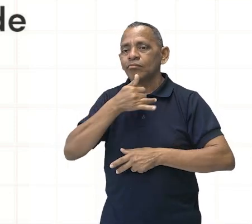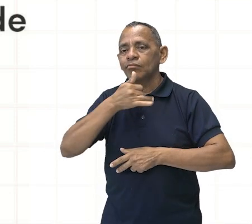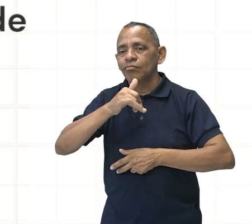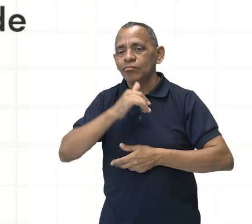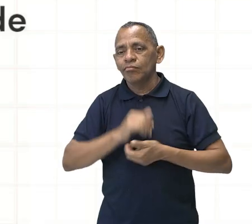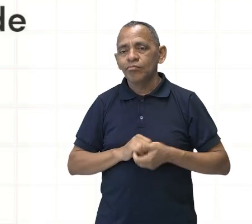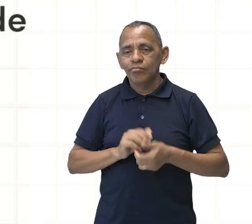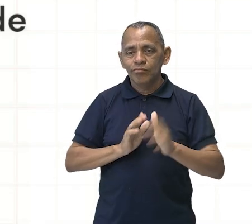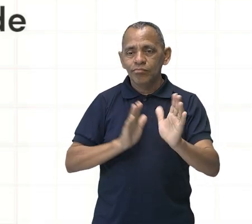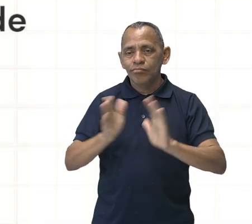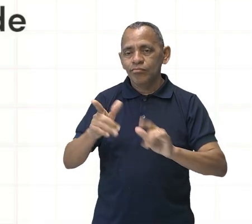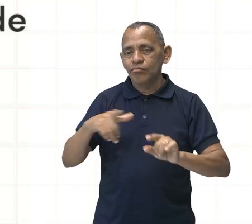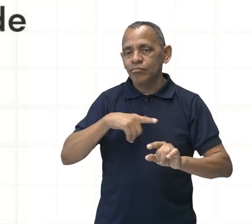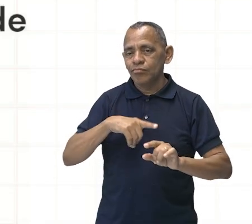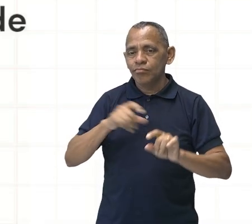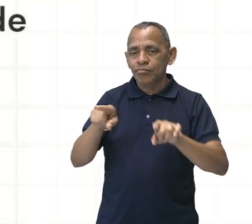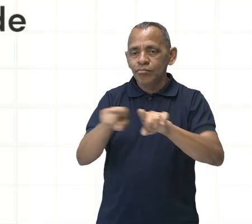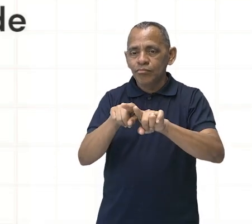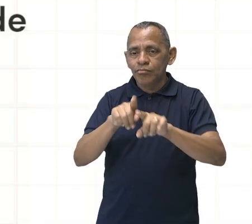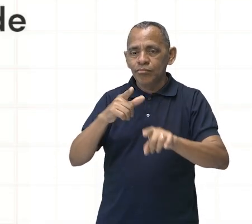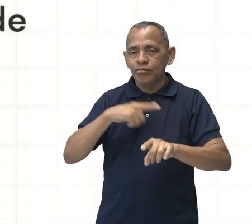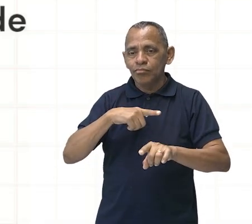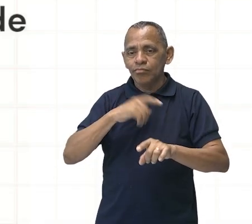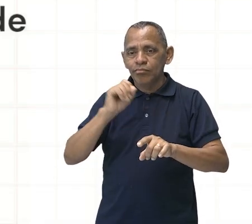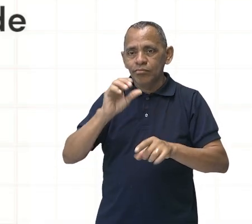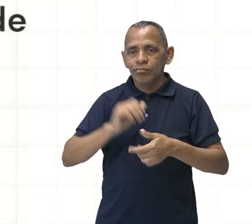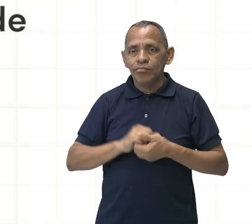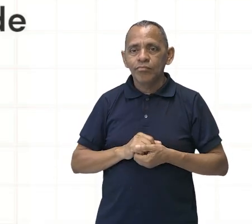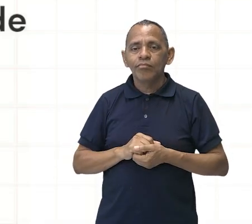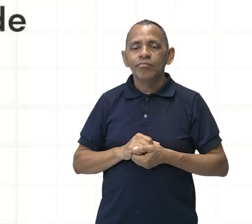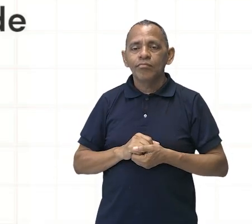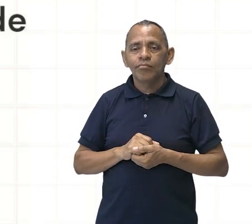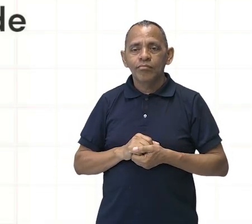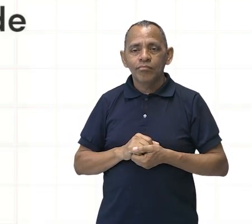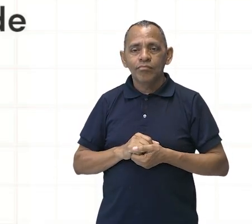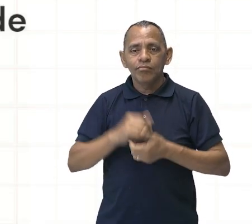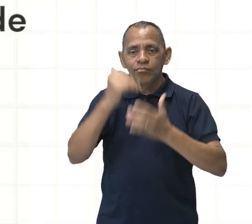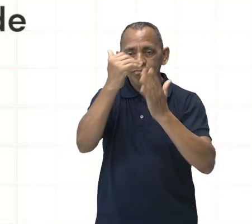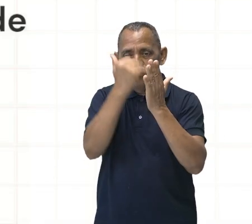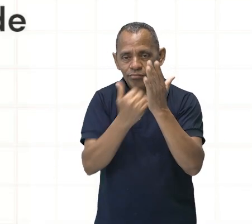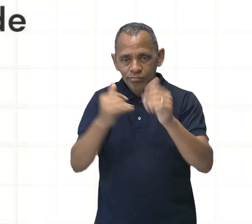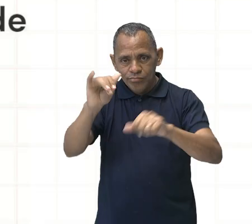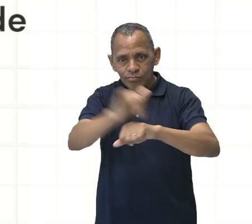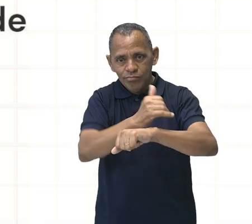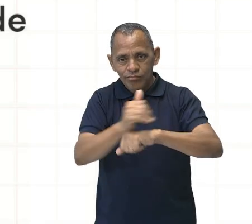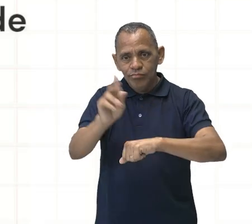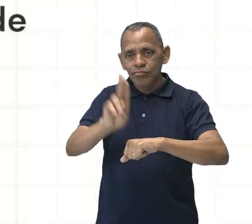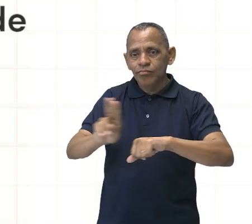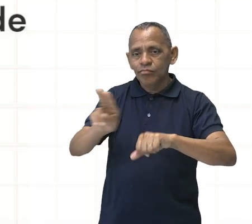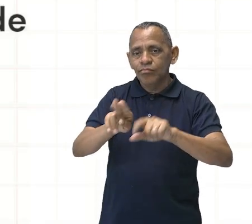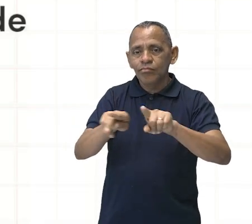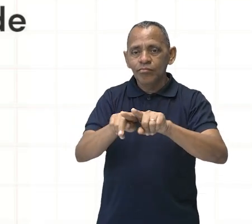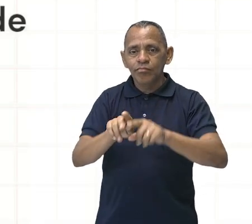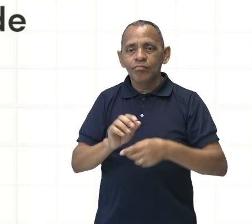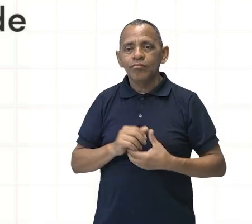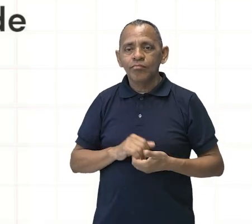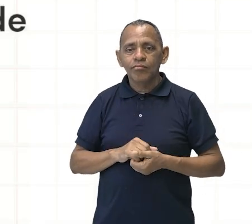também vamos observar que medidas emergenciais foram realizadas